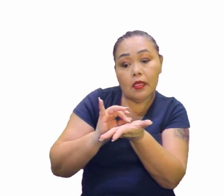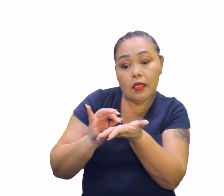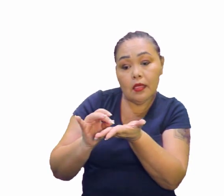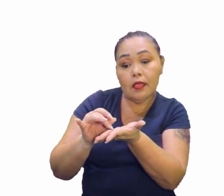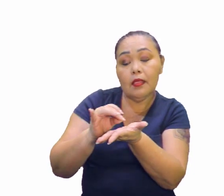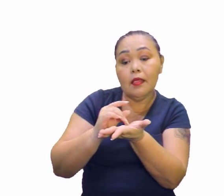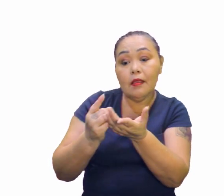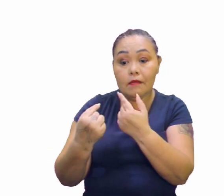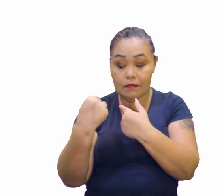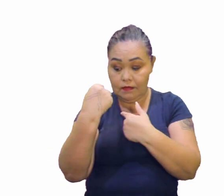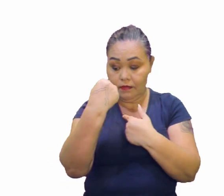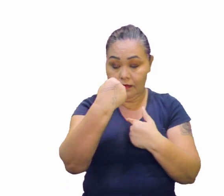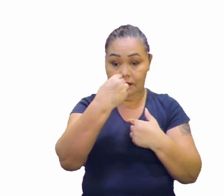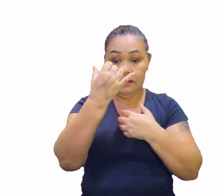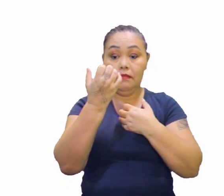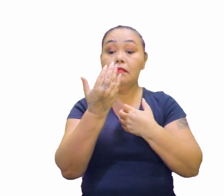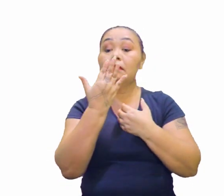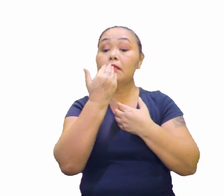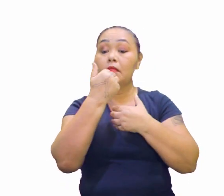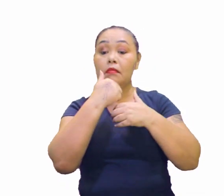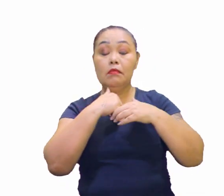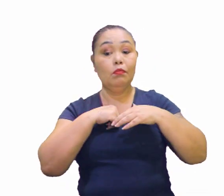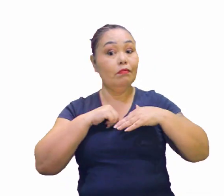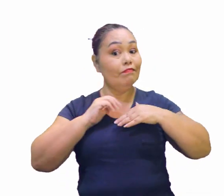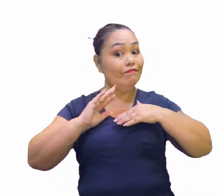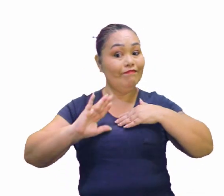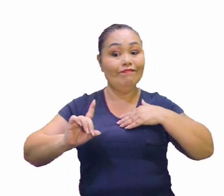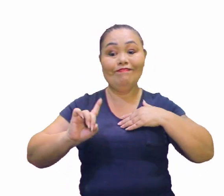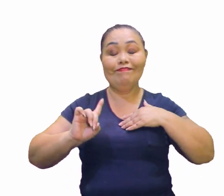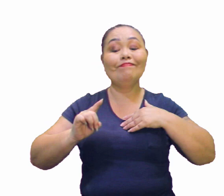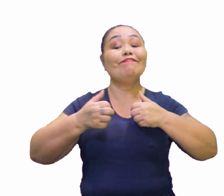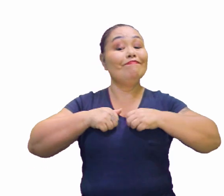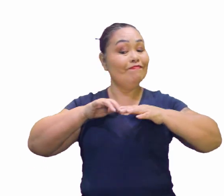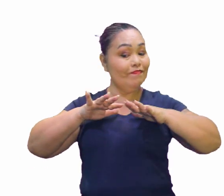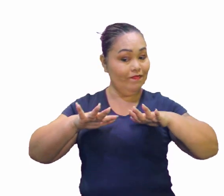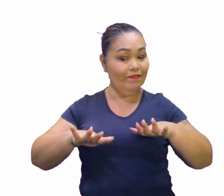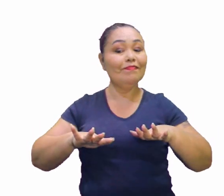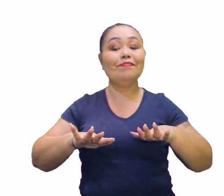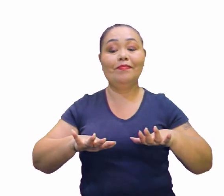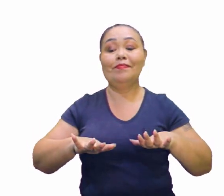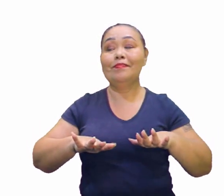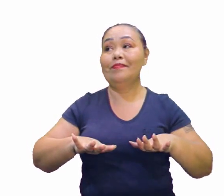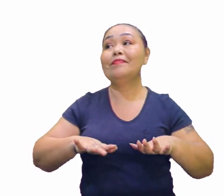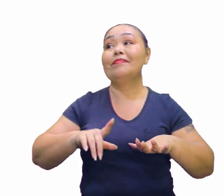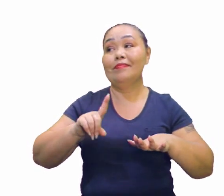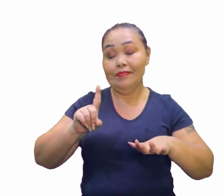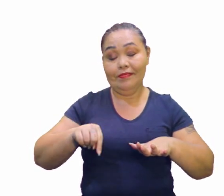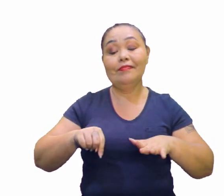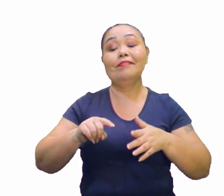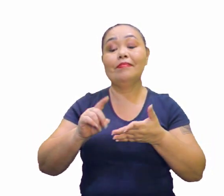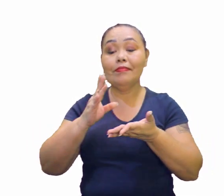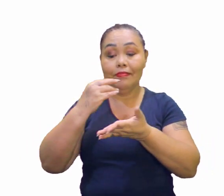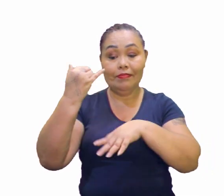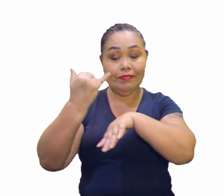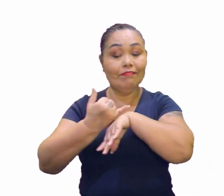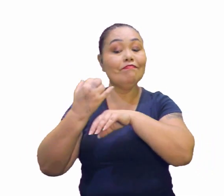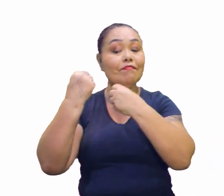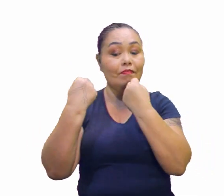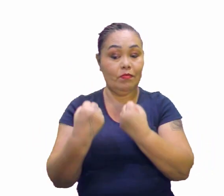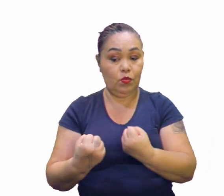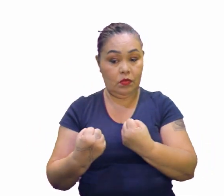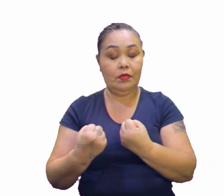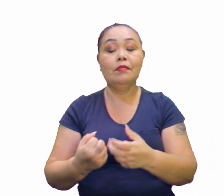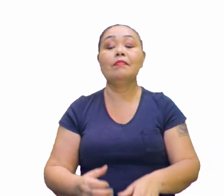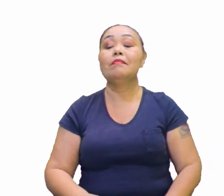quando ele entra no corpo, ele não sai do corpo, Japa. Então, inclusive, é um metal